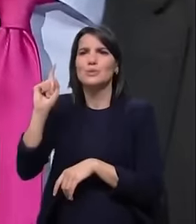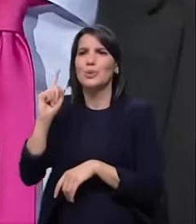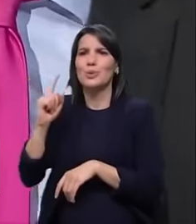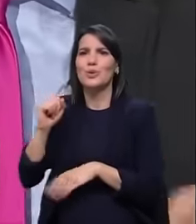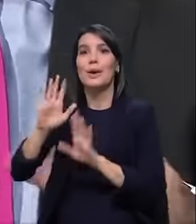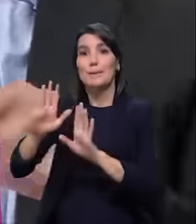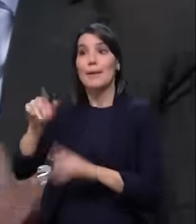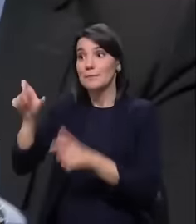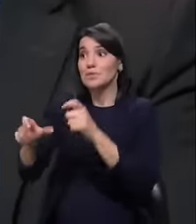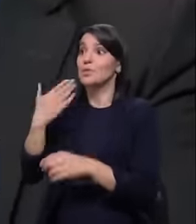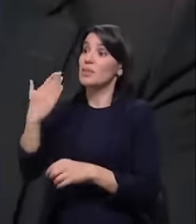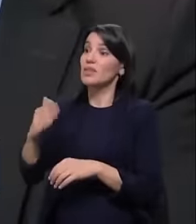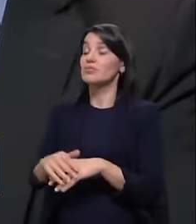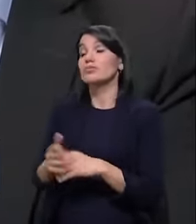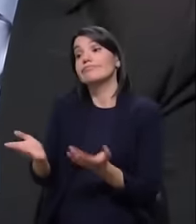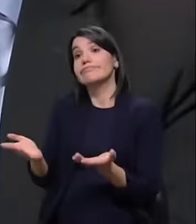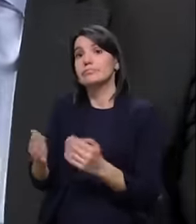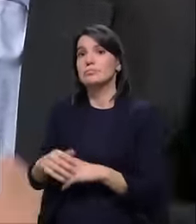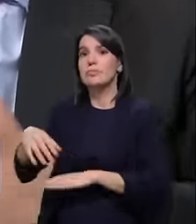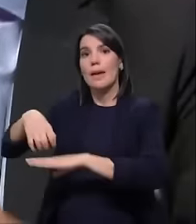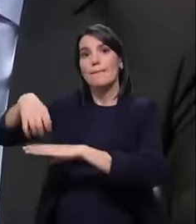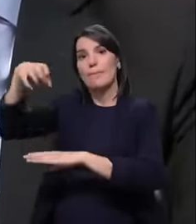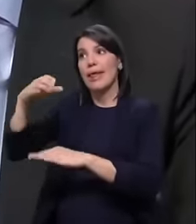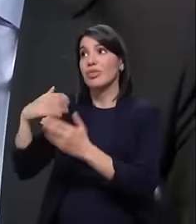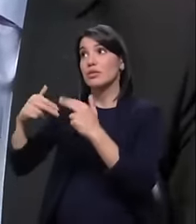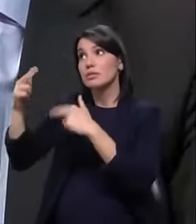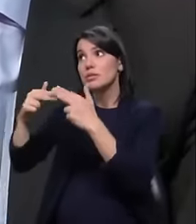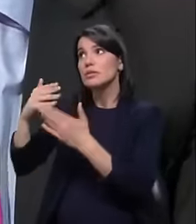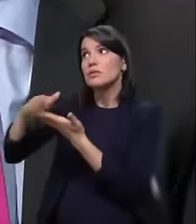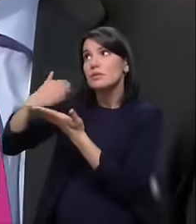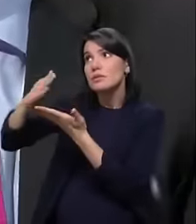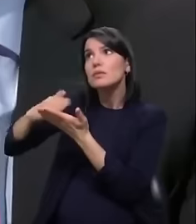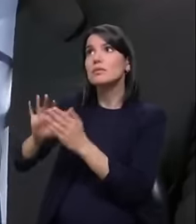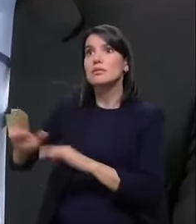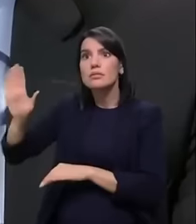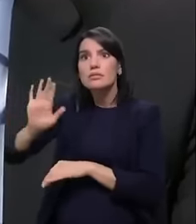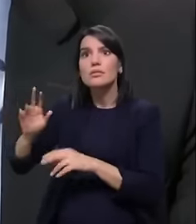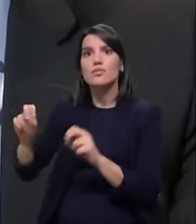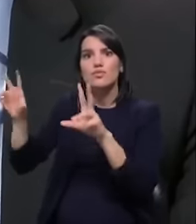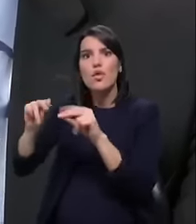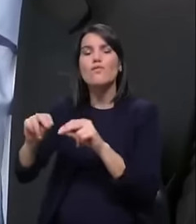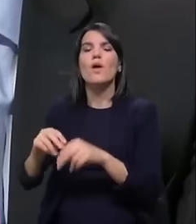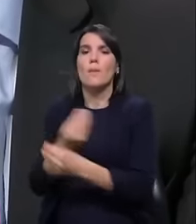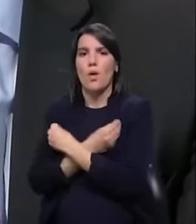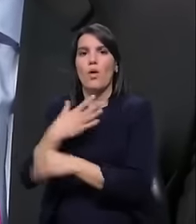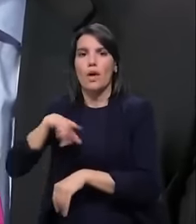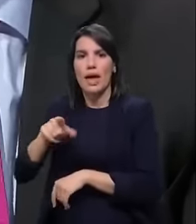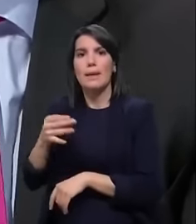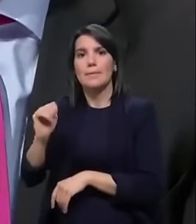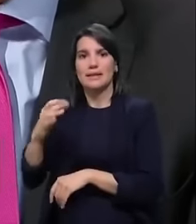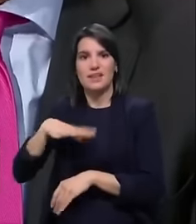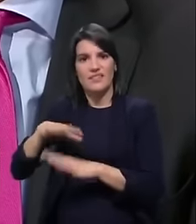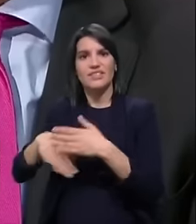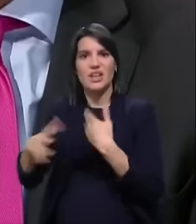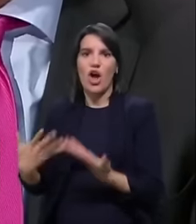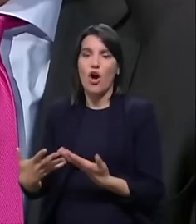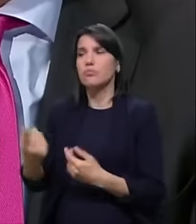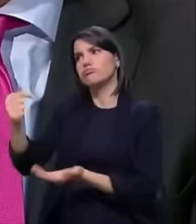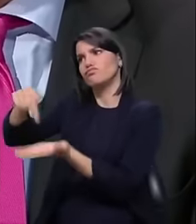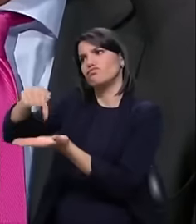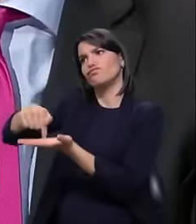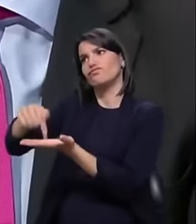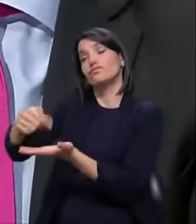estas pessoas que fossem reabilitar os prédios, que fossem reconstruí-los, e o que o Bloco de Esquerda quer fazer e o que o PS querem fazer agora é taxá-los